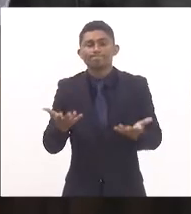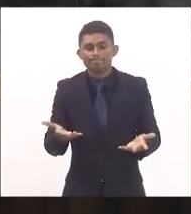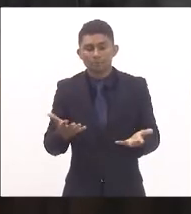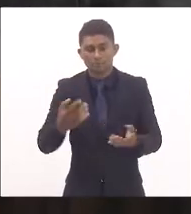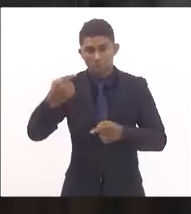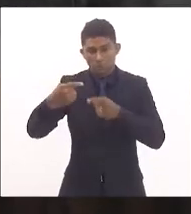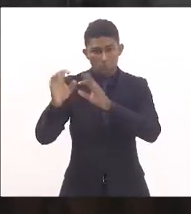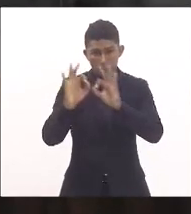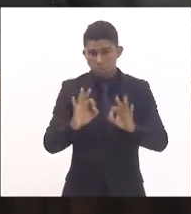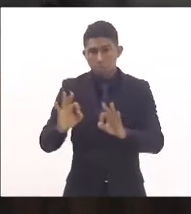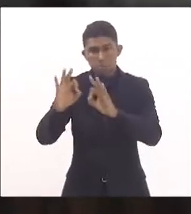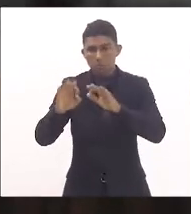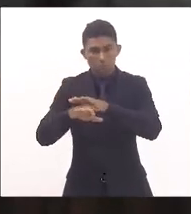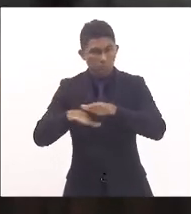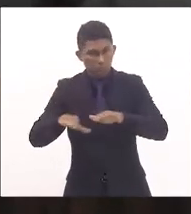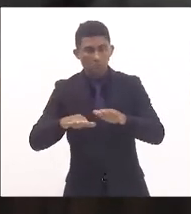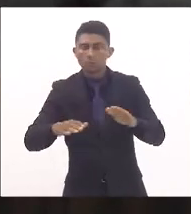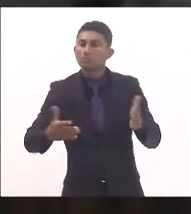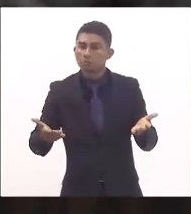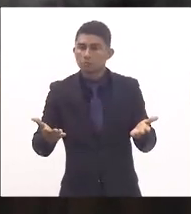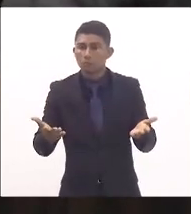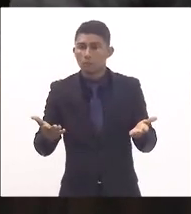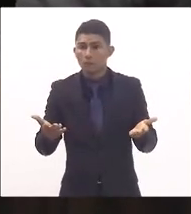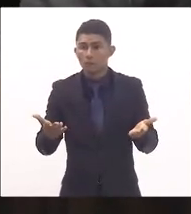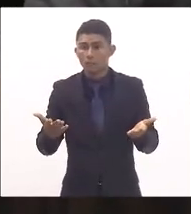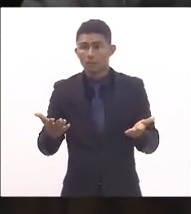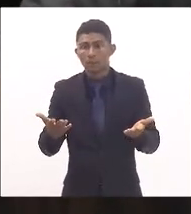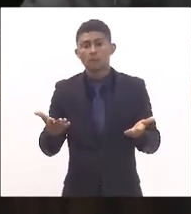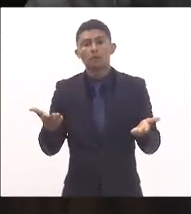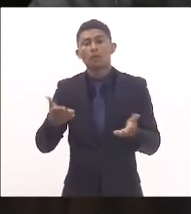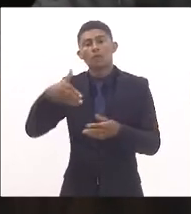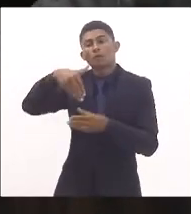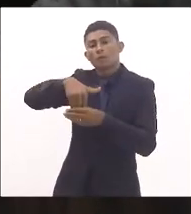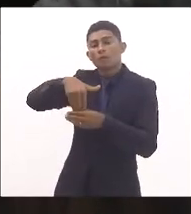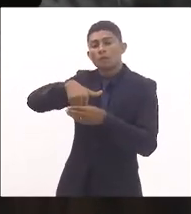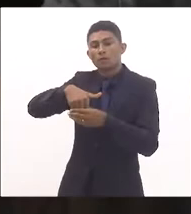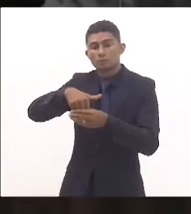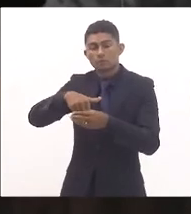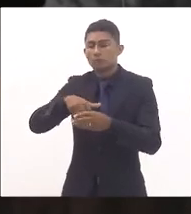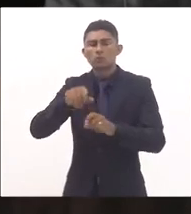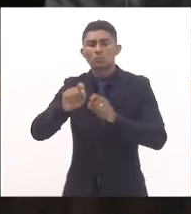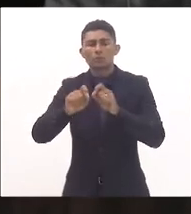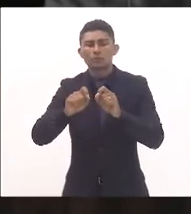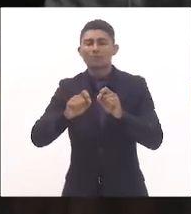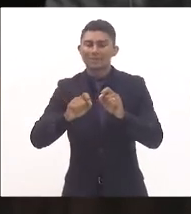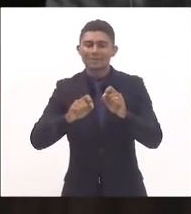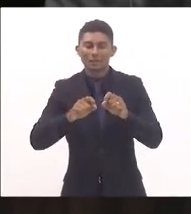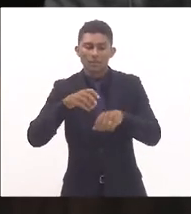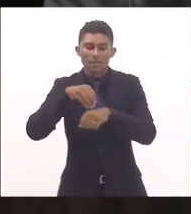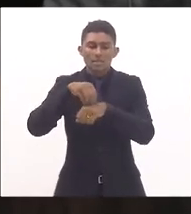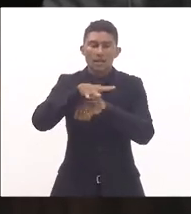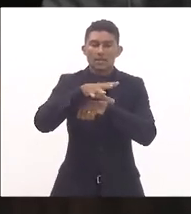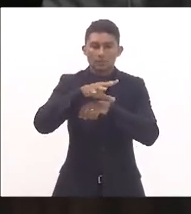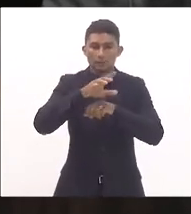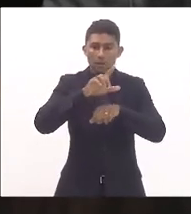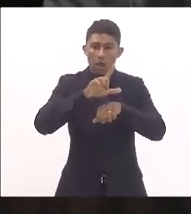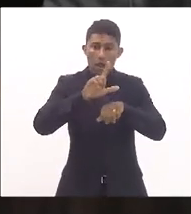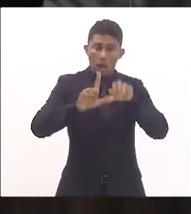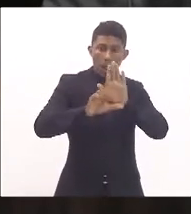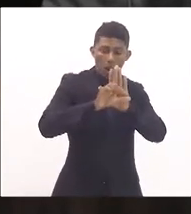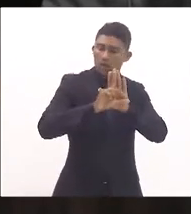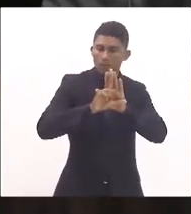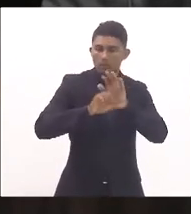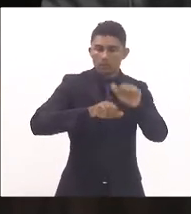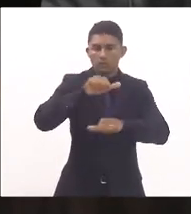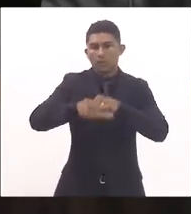discussão, em votação, parecer a Comissão de Indicação Legislativa. Pela transformação e indicação simples. Senhores que aprovam, permaneçam